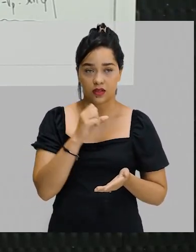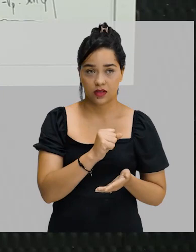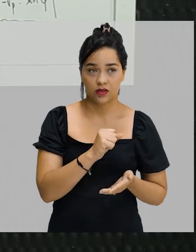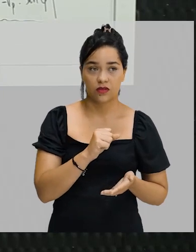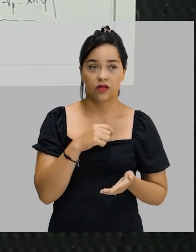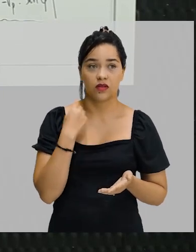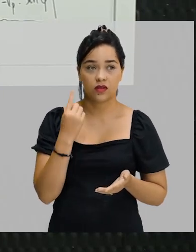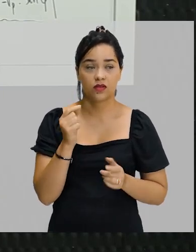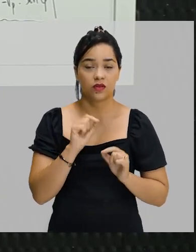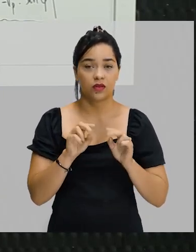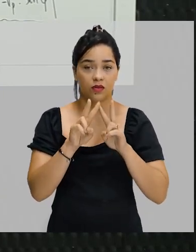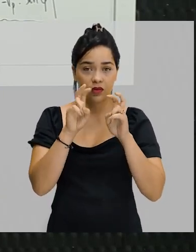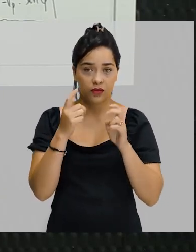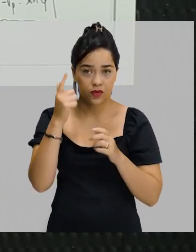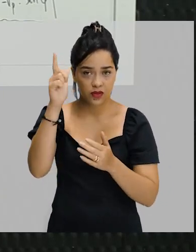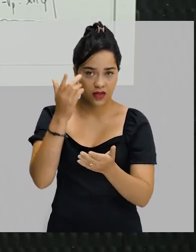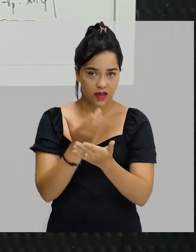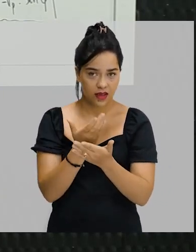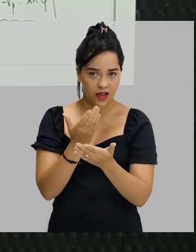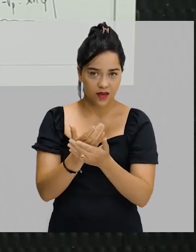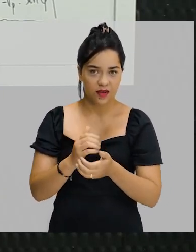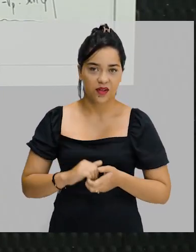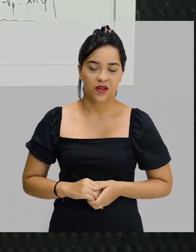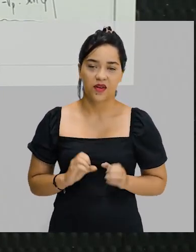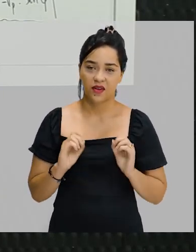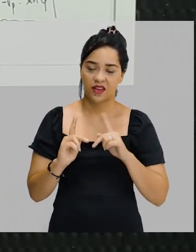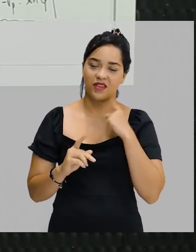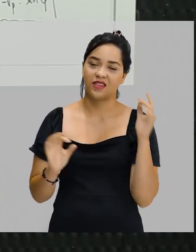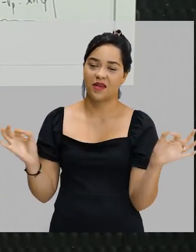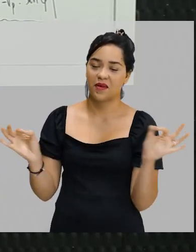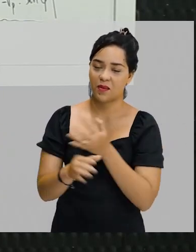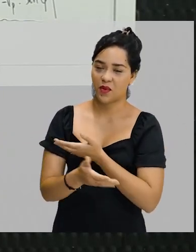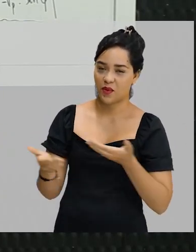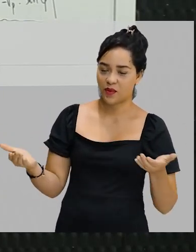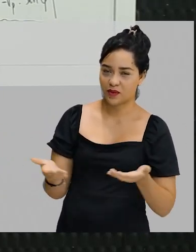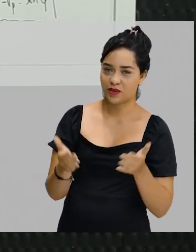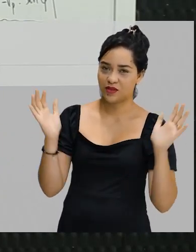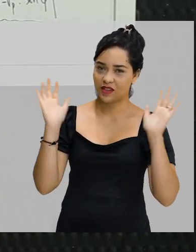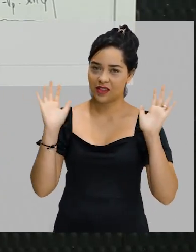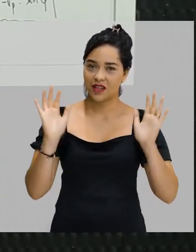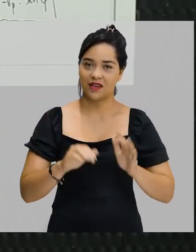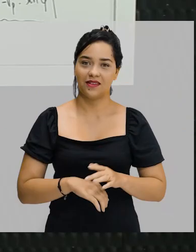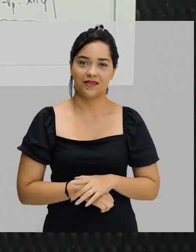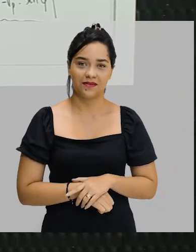Isso é um assunto para a próxima aula, tá ok? Então, finalizamos aqui por hoje e até a próxima.